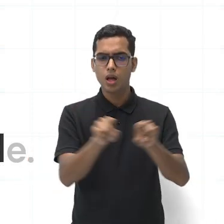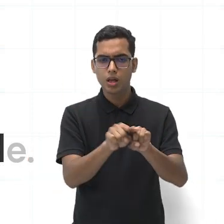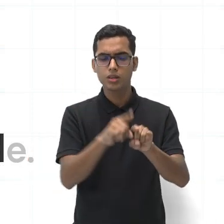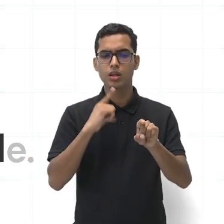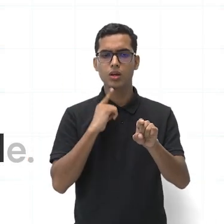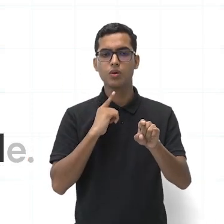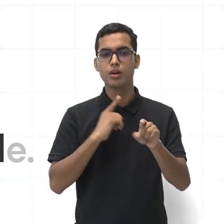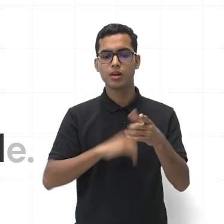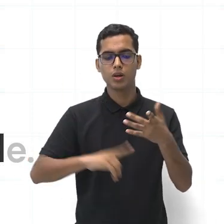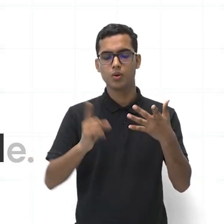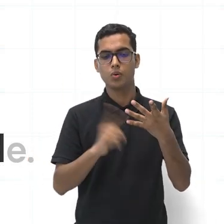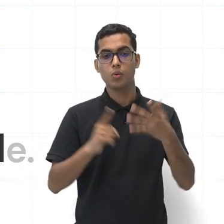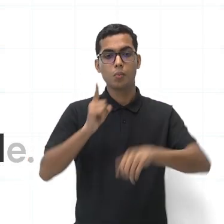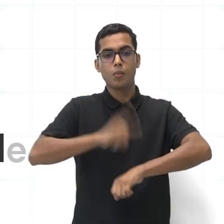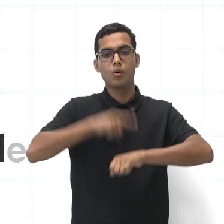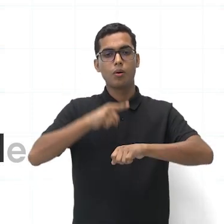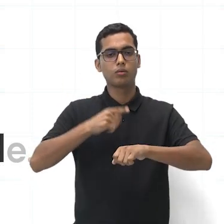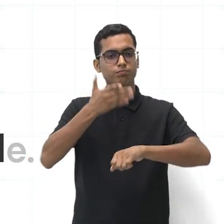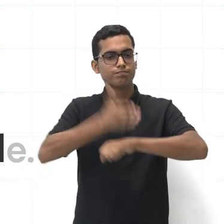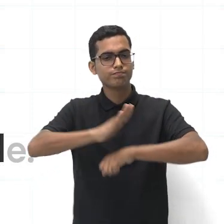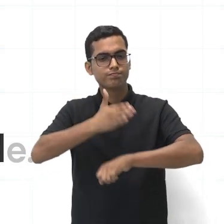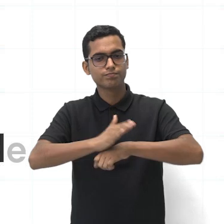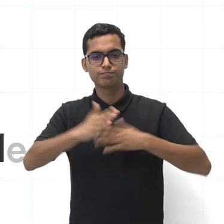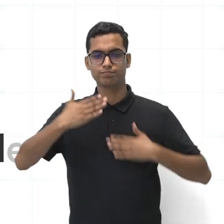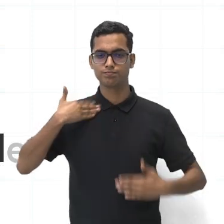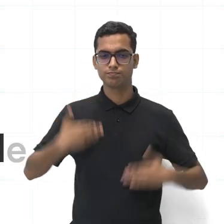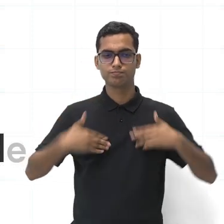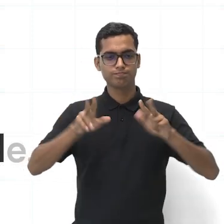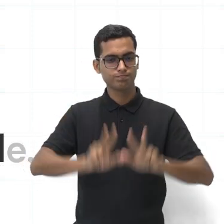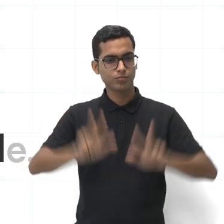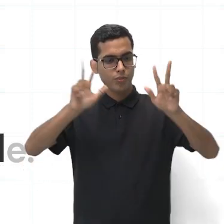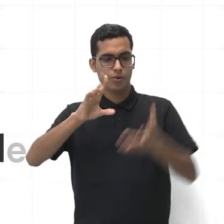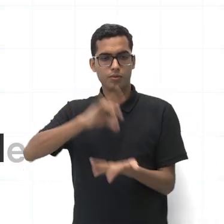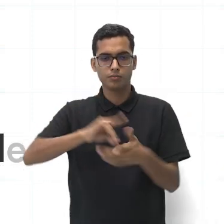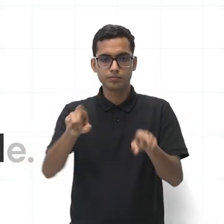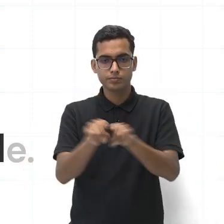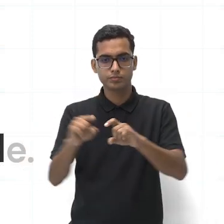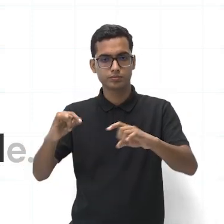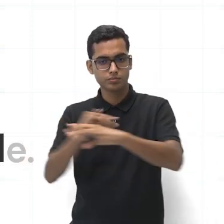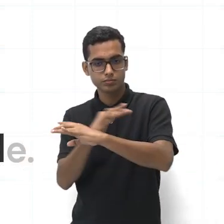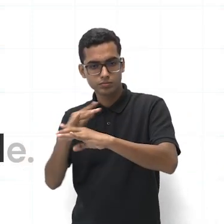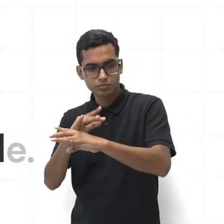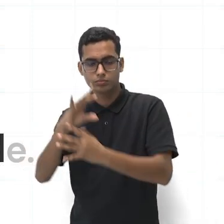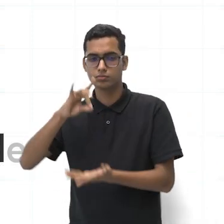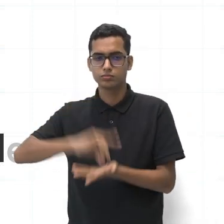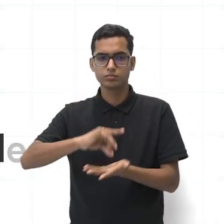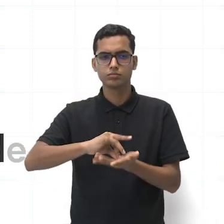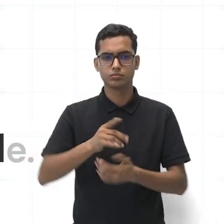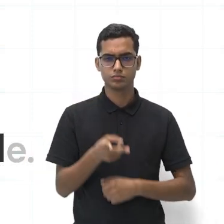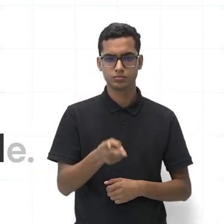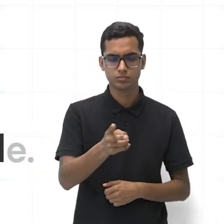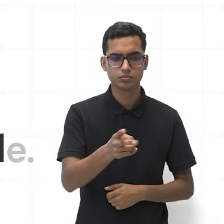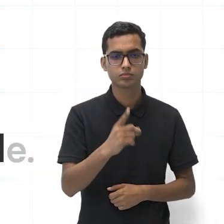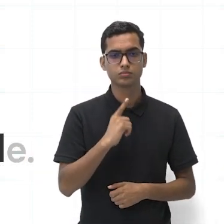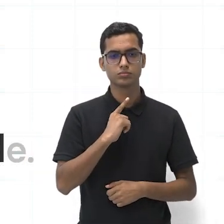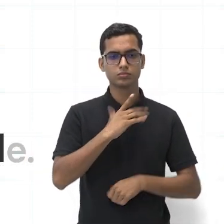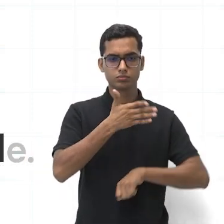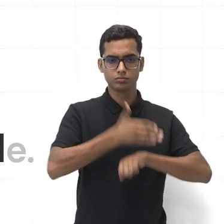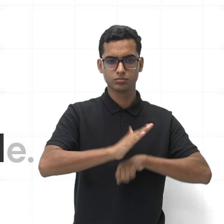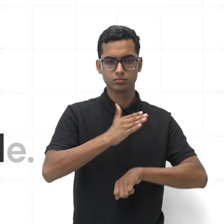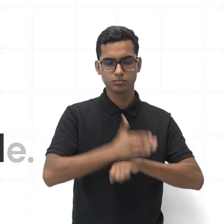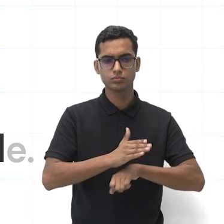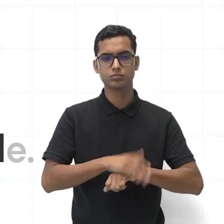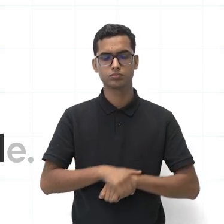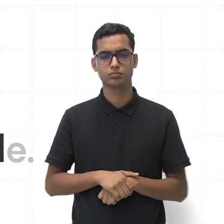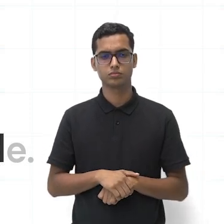né? As práticas corporais de aventura no meio urbano, elas são derivadas ali das práticas